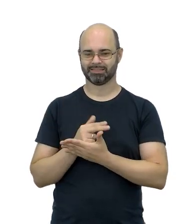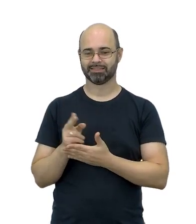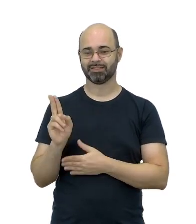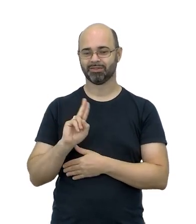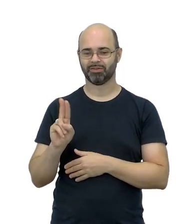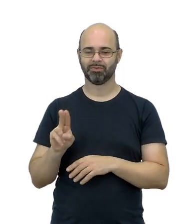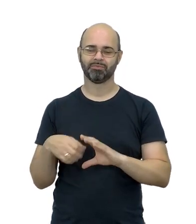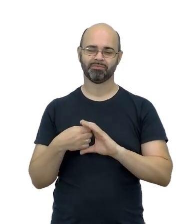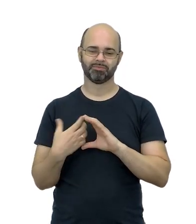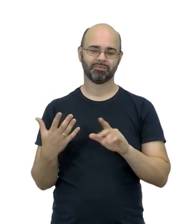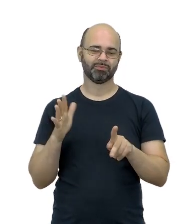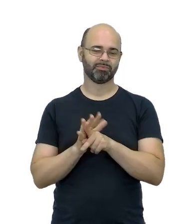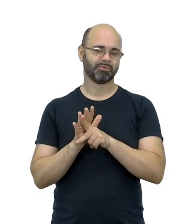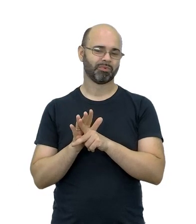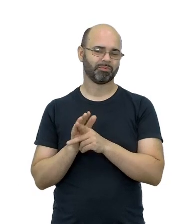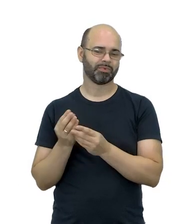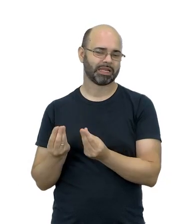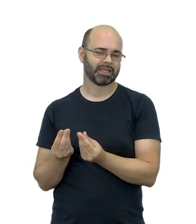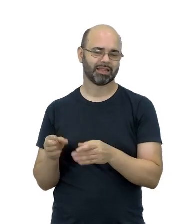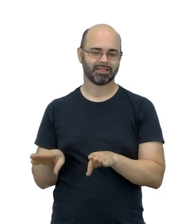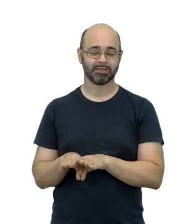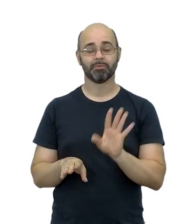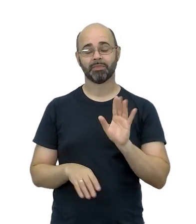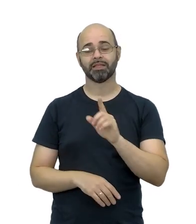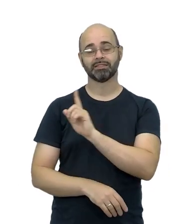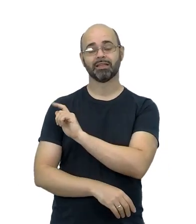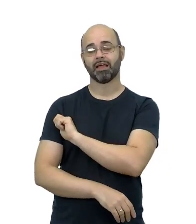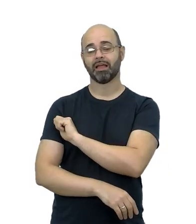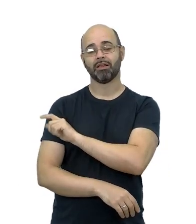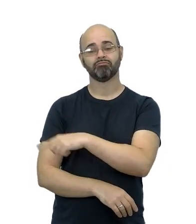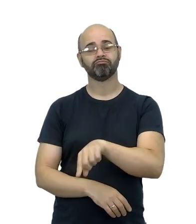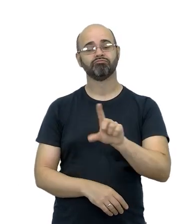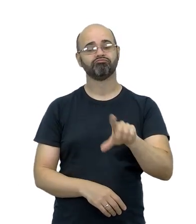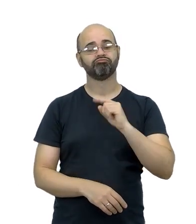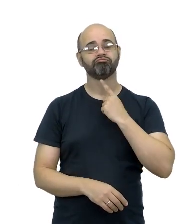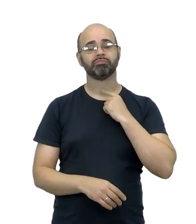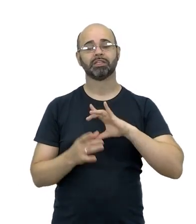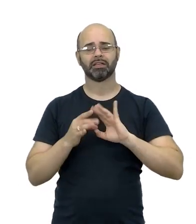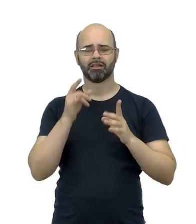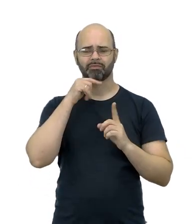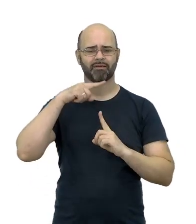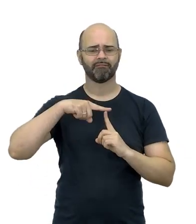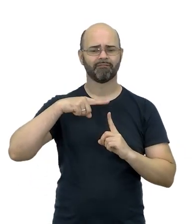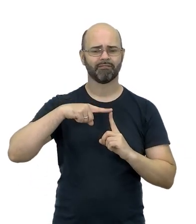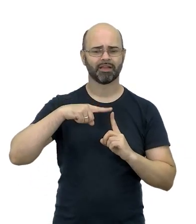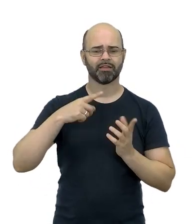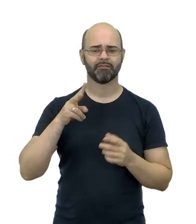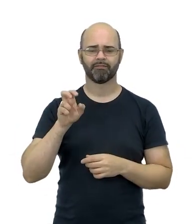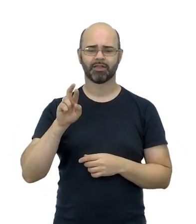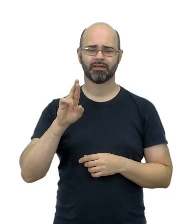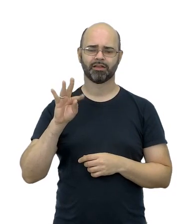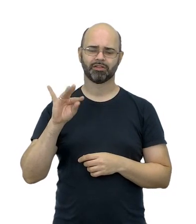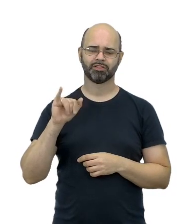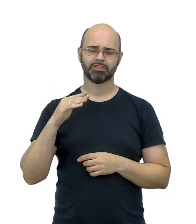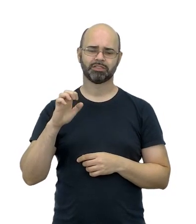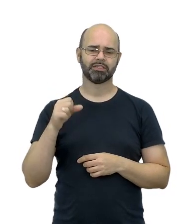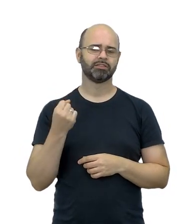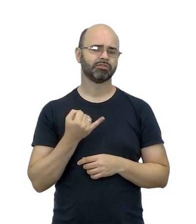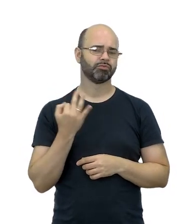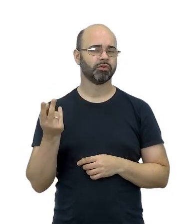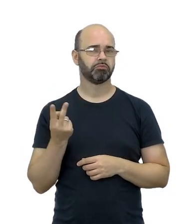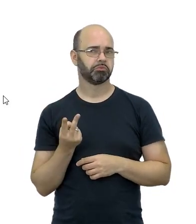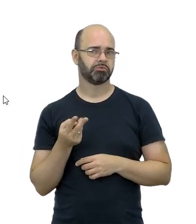mas os alunos podem inventar outras coisas, né? Tem 4 vértices, tem só 3 vértices, né? Então, esses elementos,